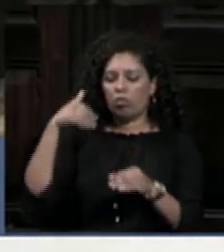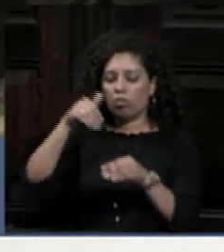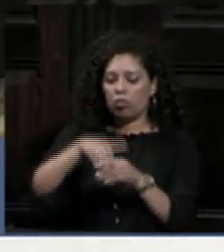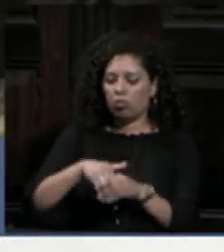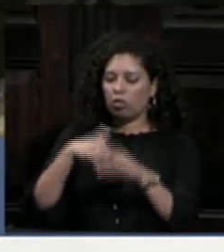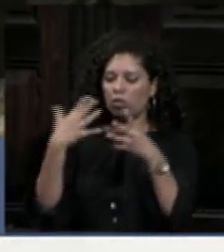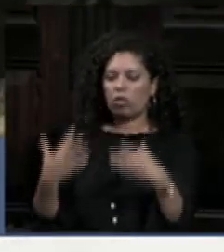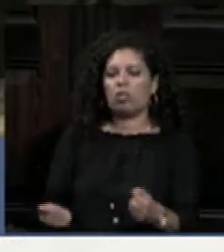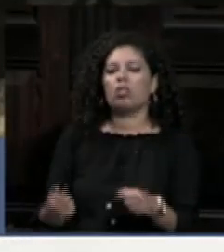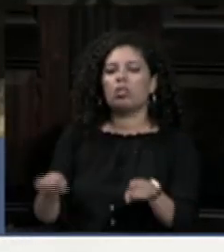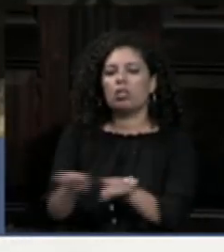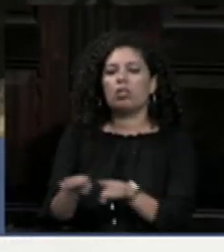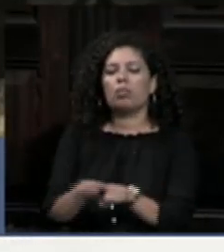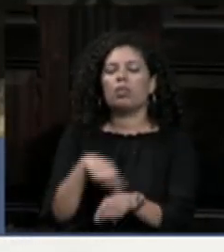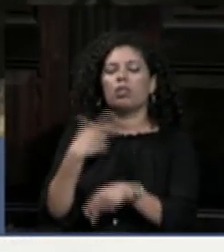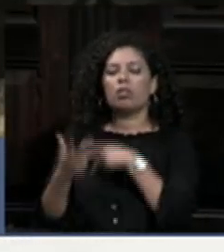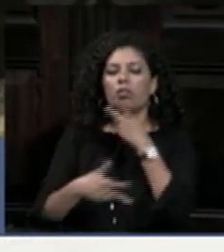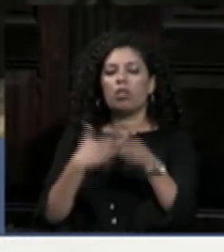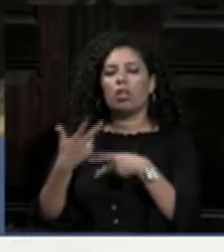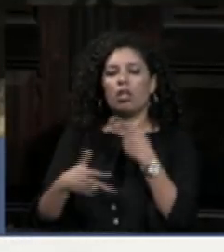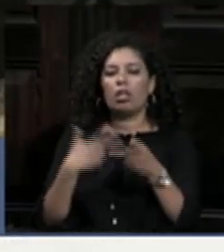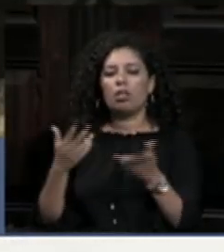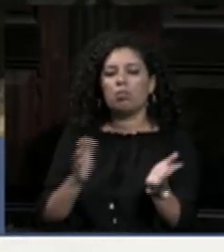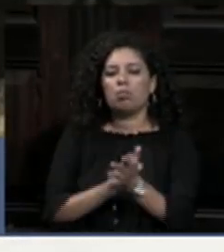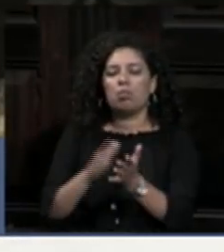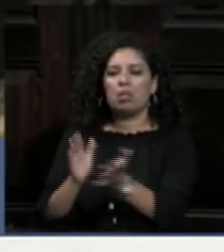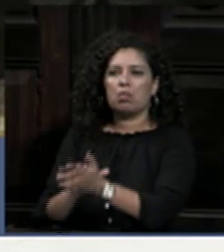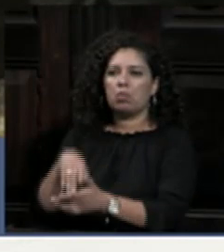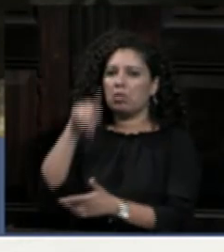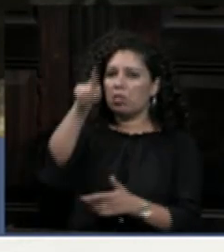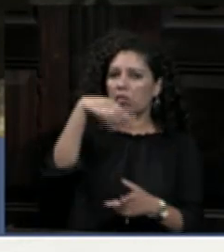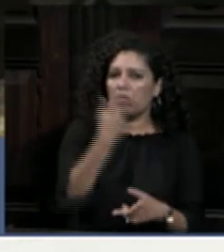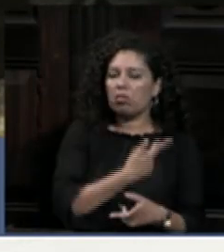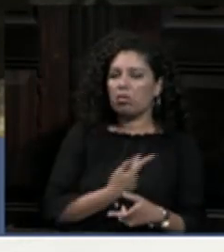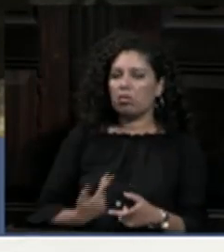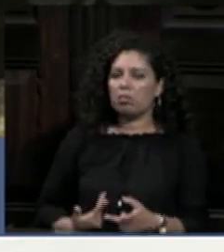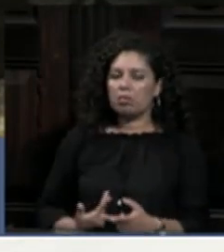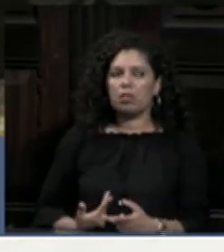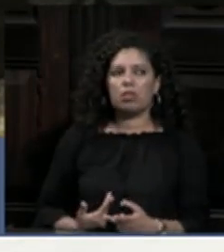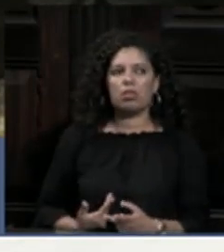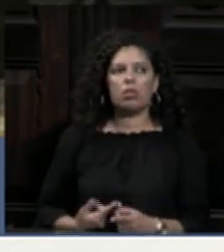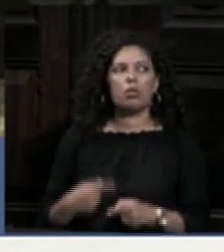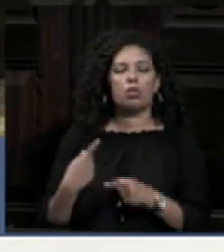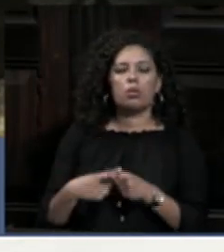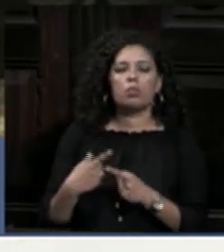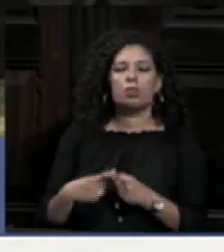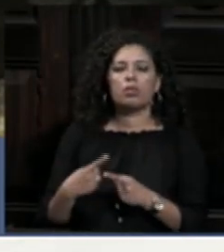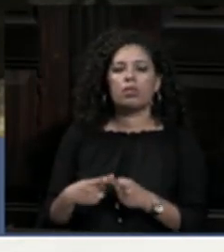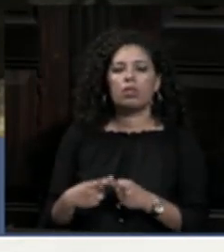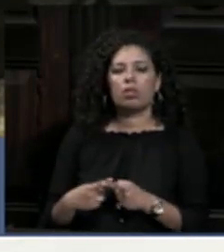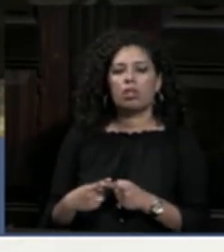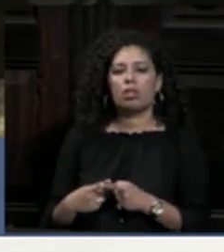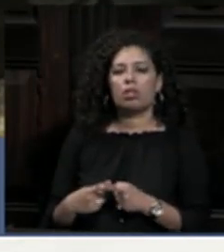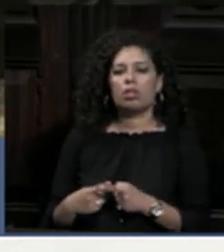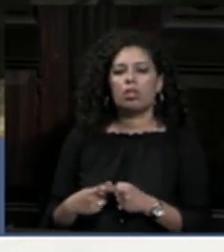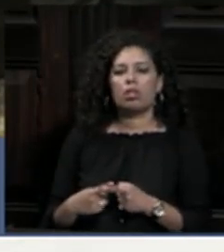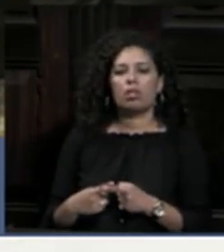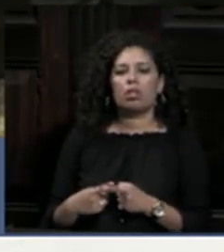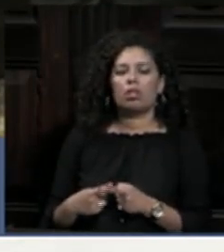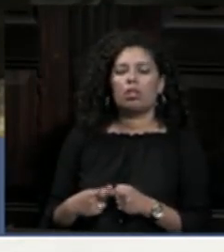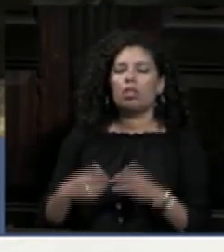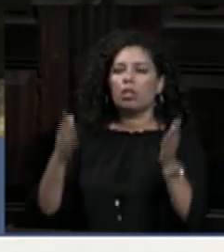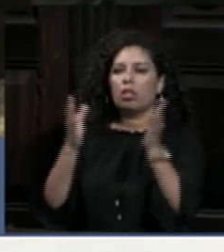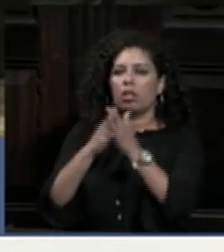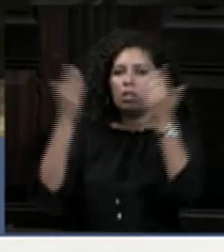e quero também cumprimentar a vossa excelência porque a assembléia